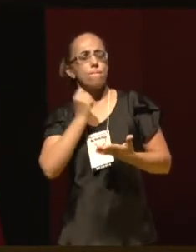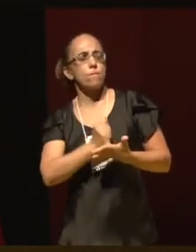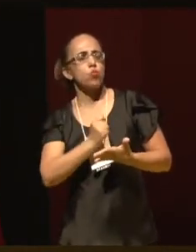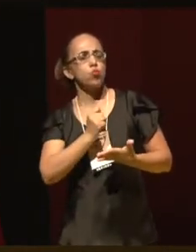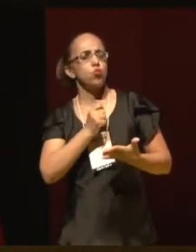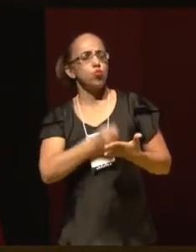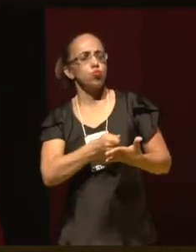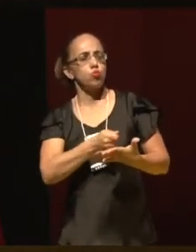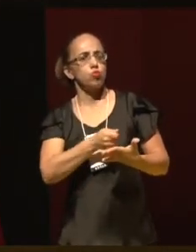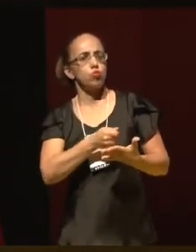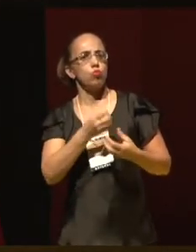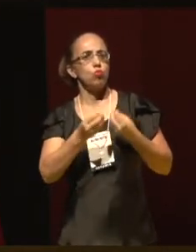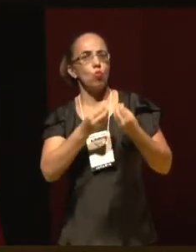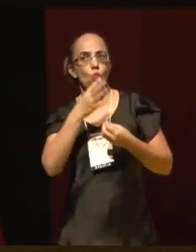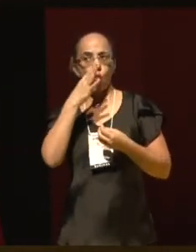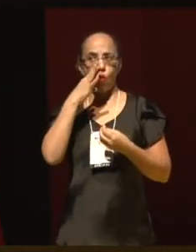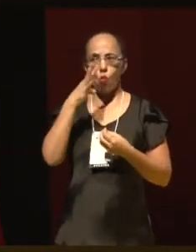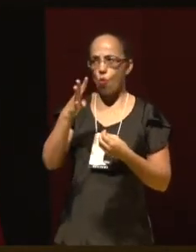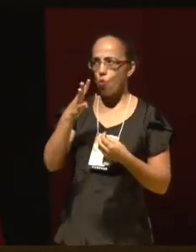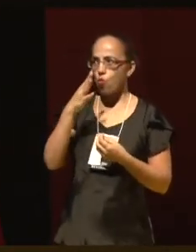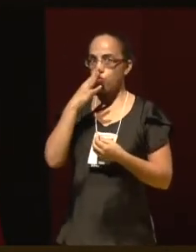Como olhamos as coisas?